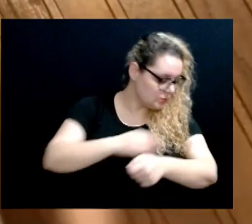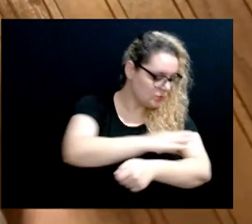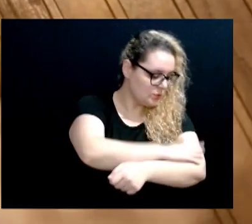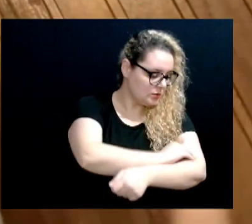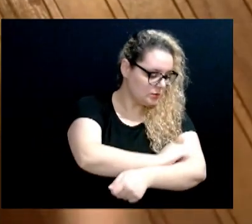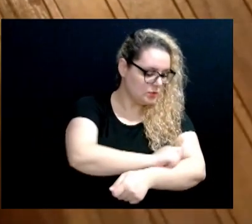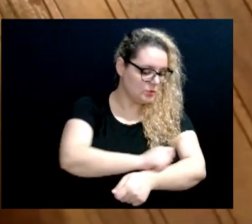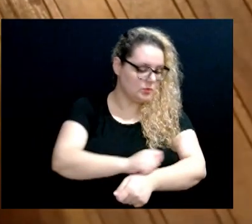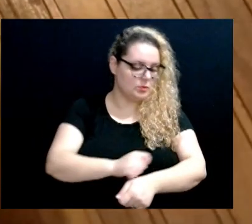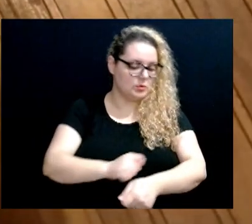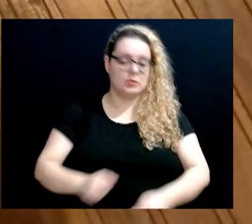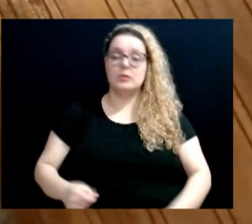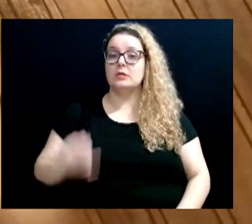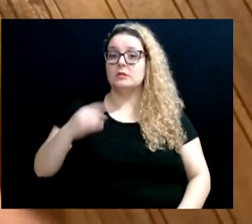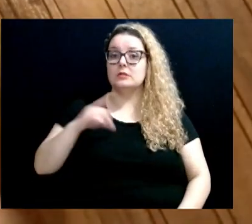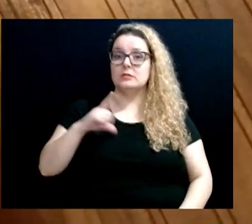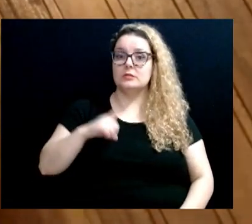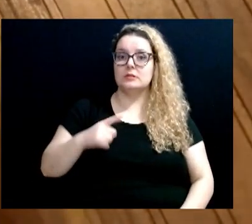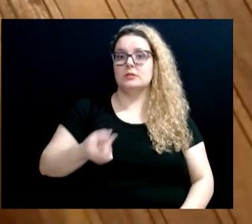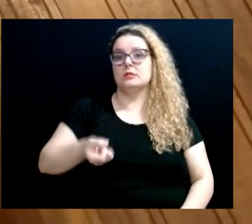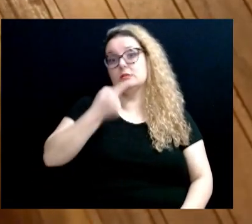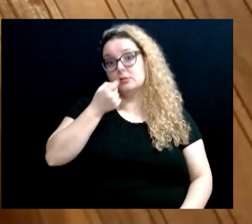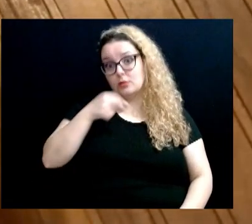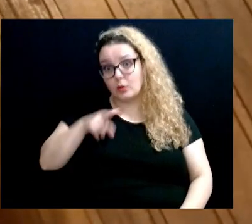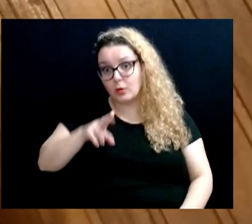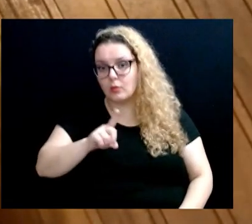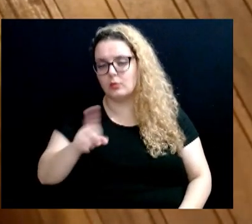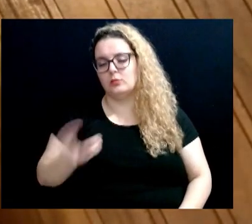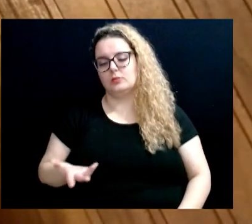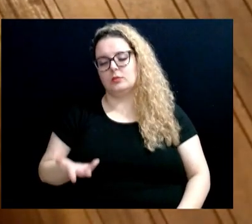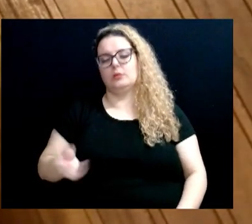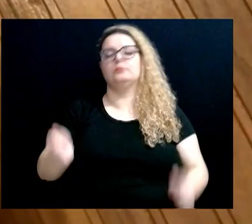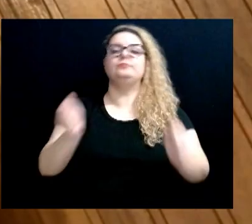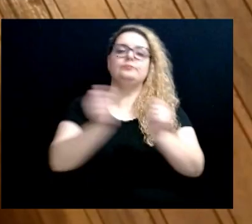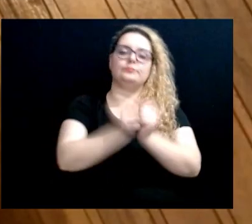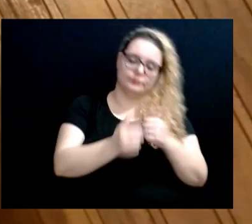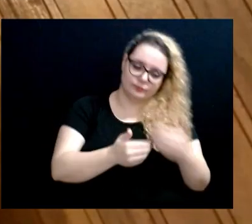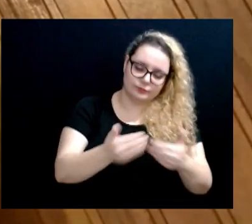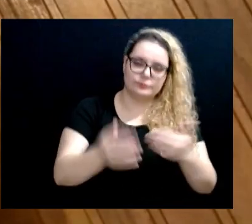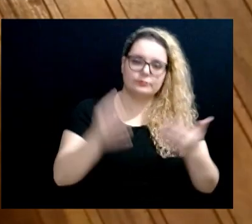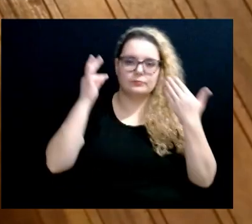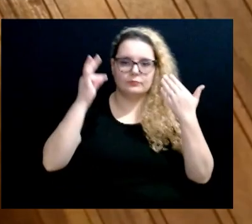uma intervenção medicamentosa junto a esse processo terapêutico.